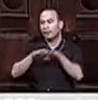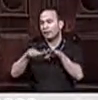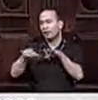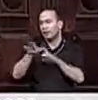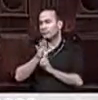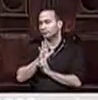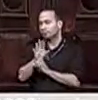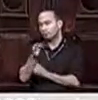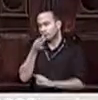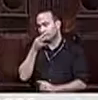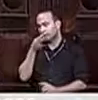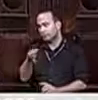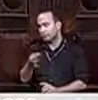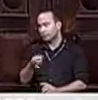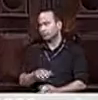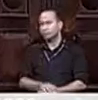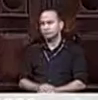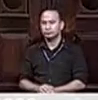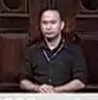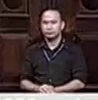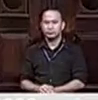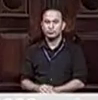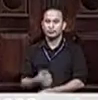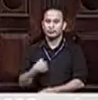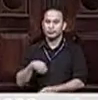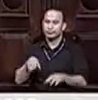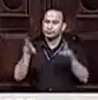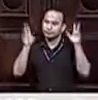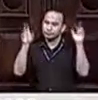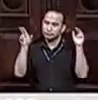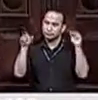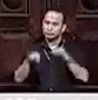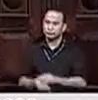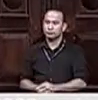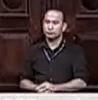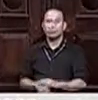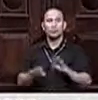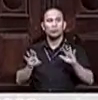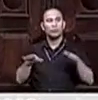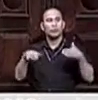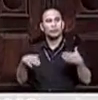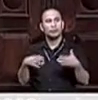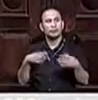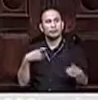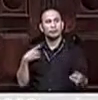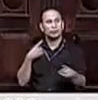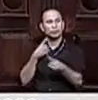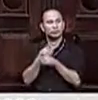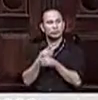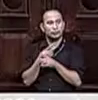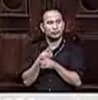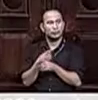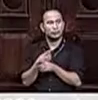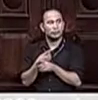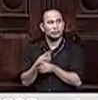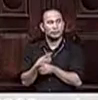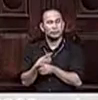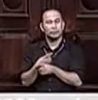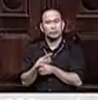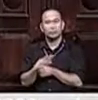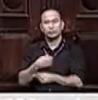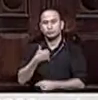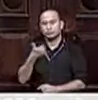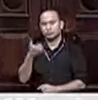dar a Vossa Excelência, nesse sentido. Quando a gente votou a LOA de